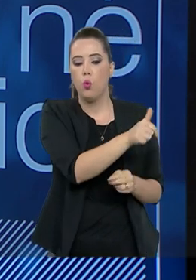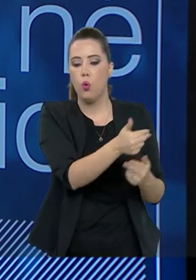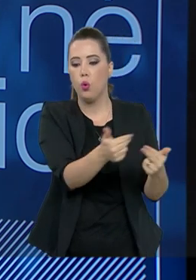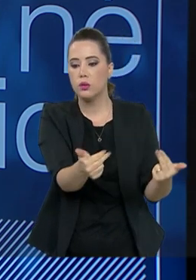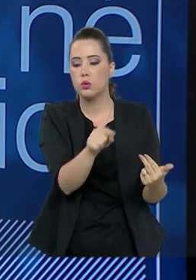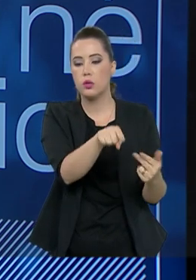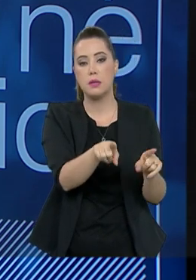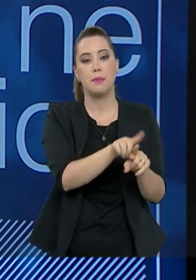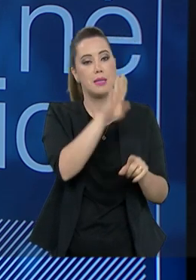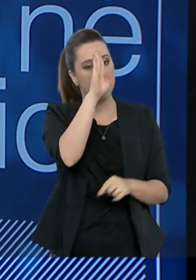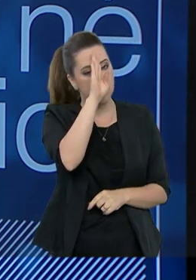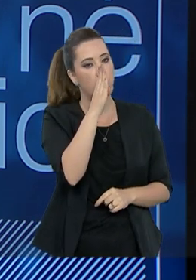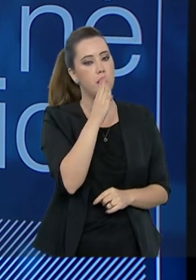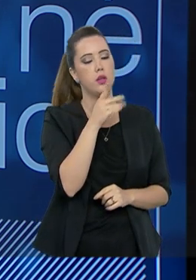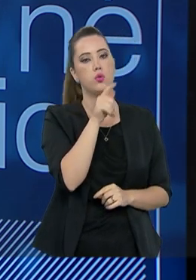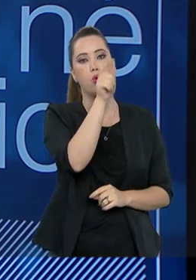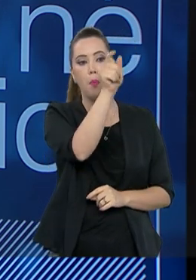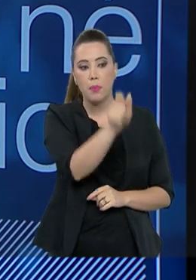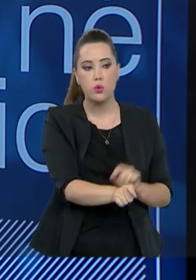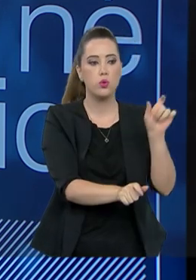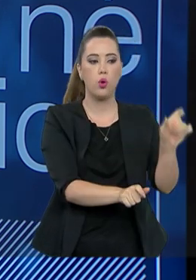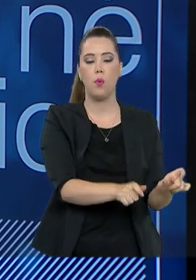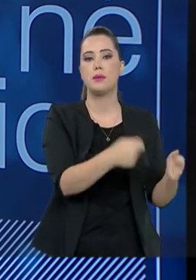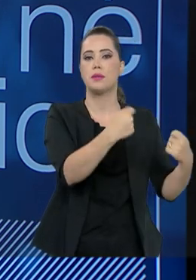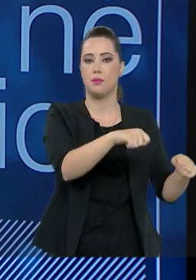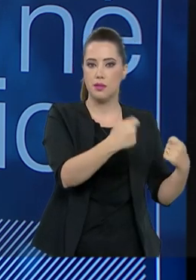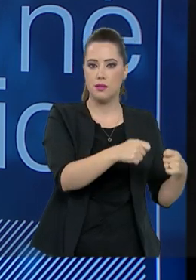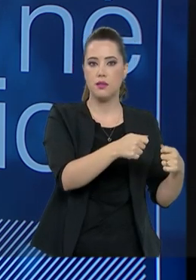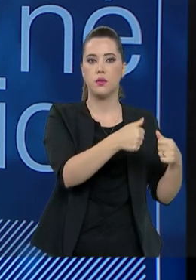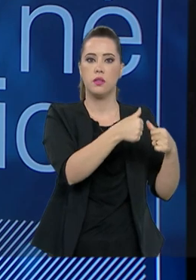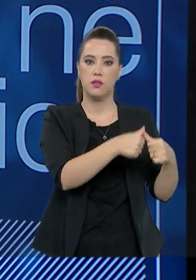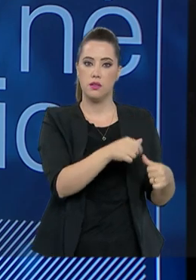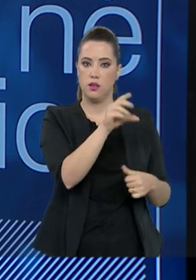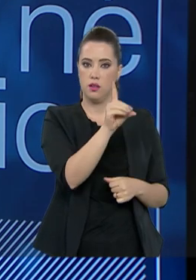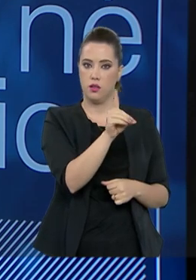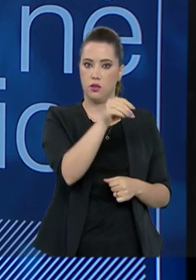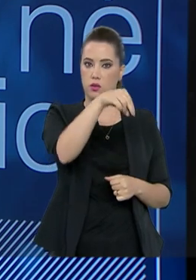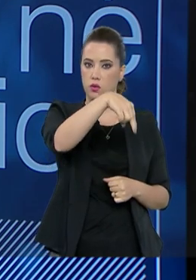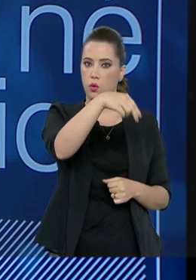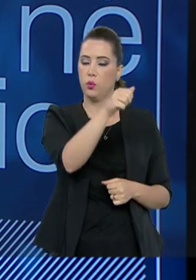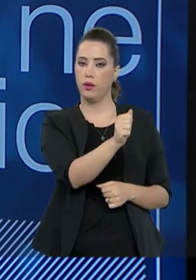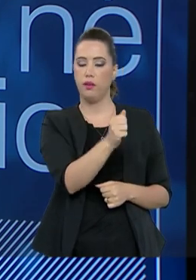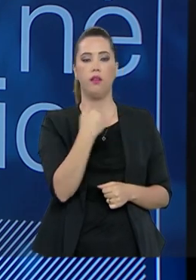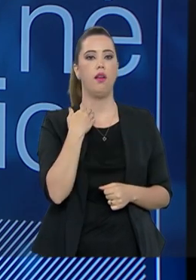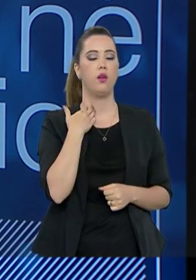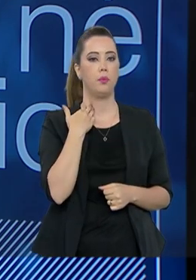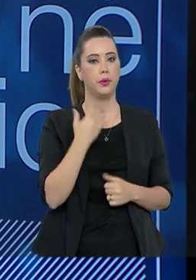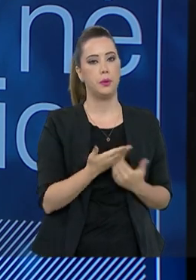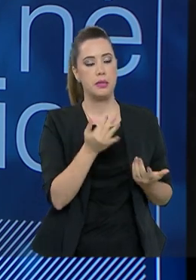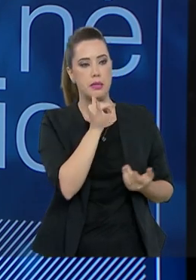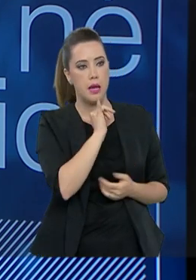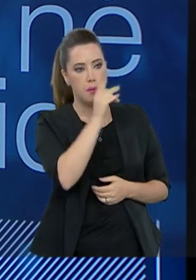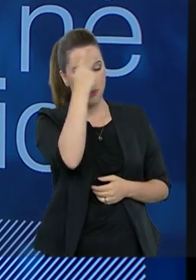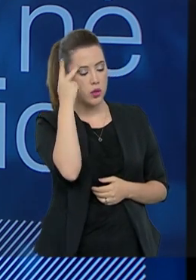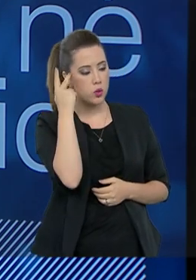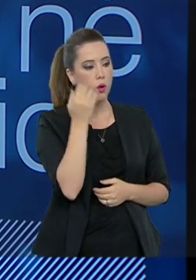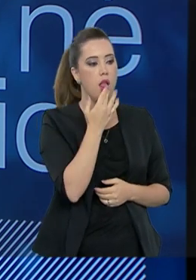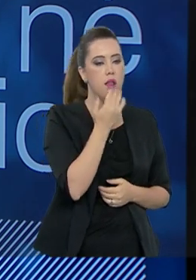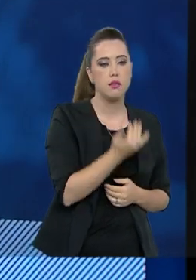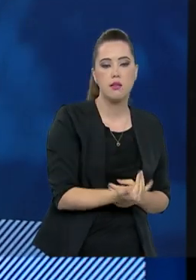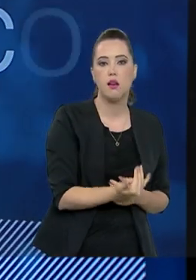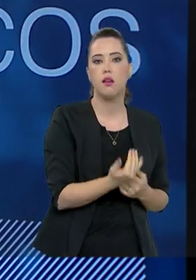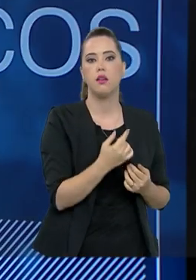pessoas que a lei diz que têm que ser cadastradas. Então, um criminoso deixa uma mancha de sangue, deixa uma saliva no